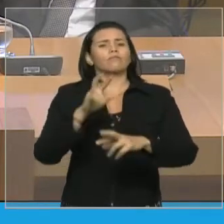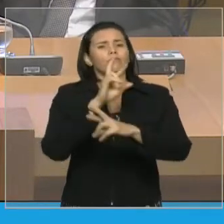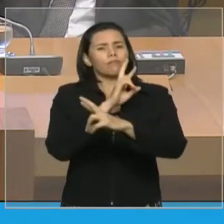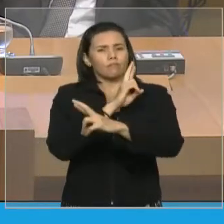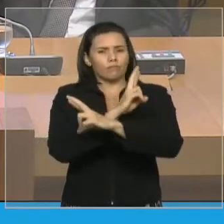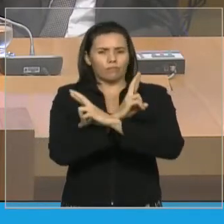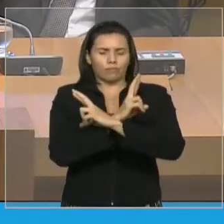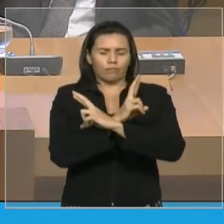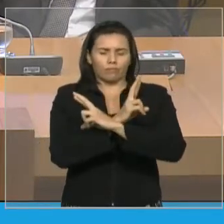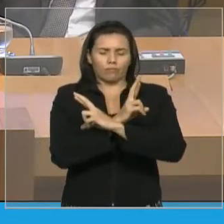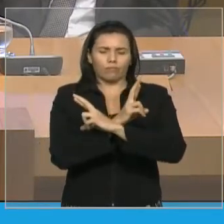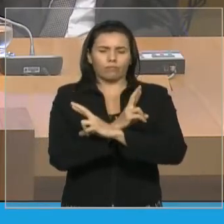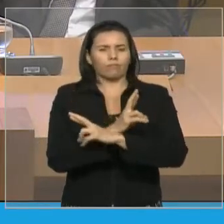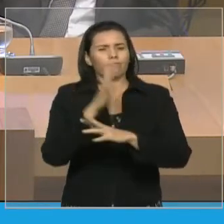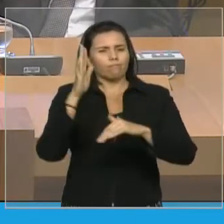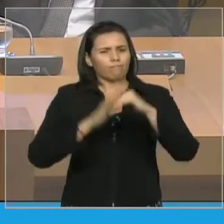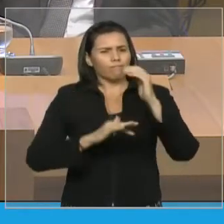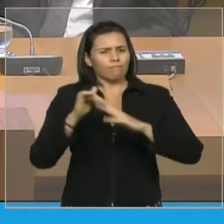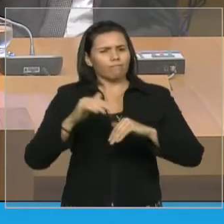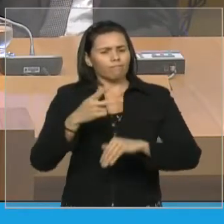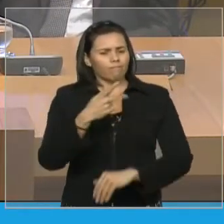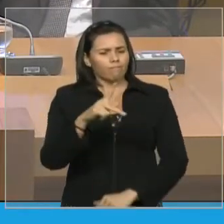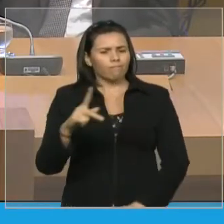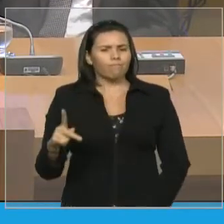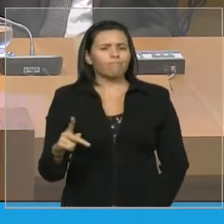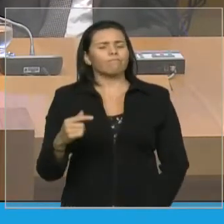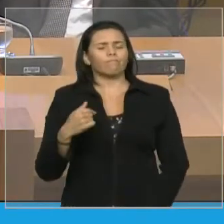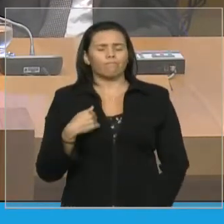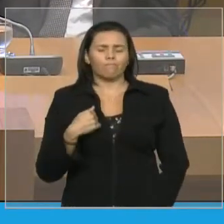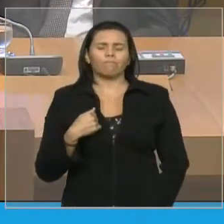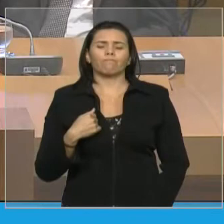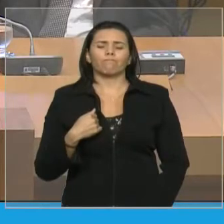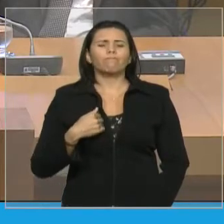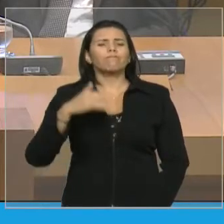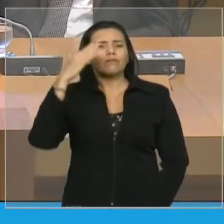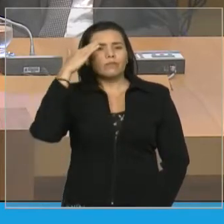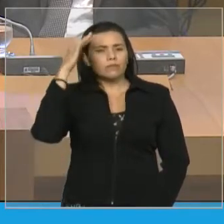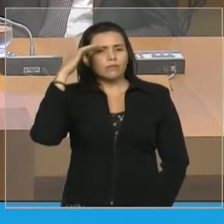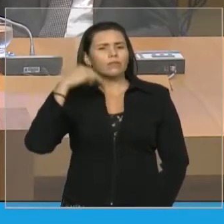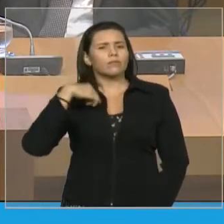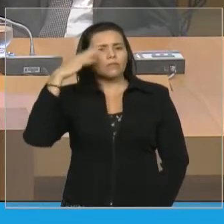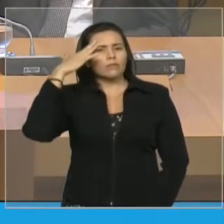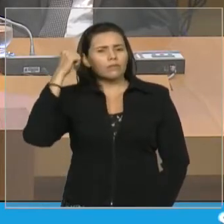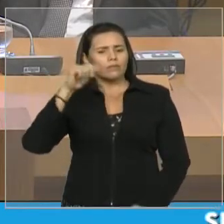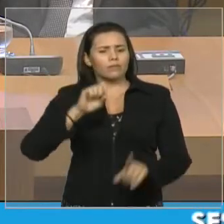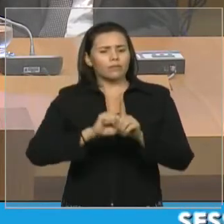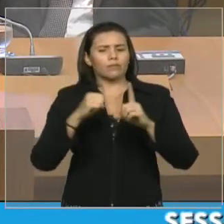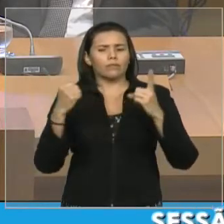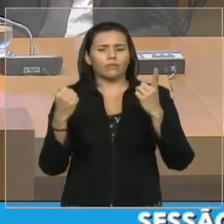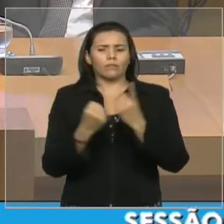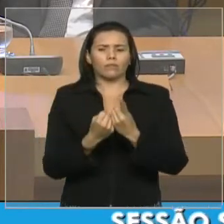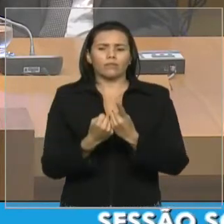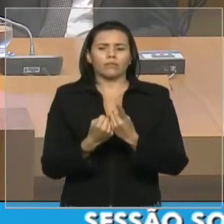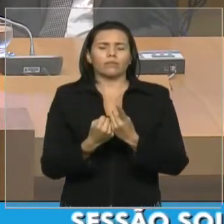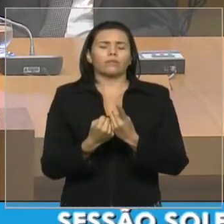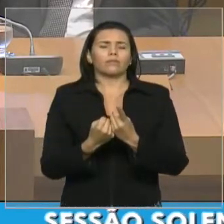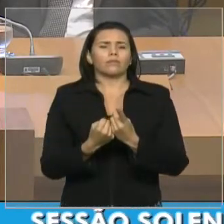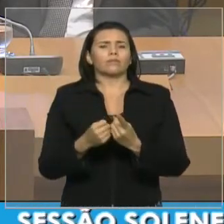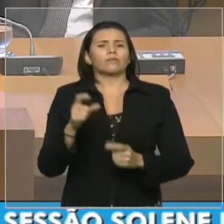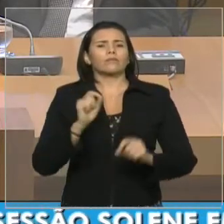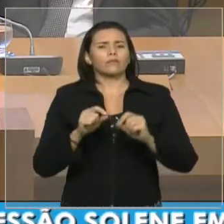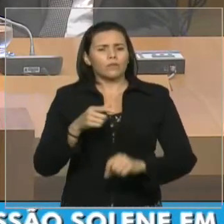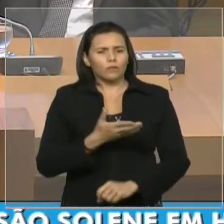Eu tenho a compreensão e enfatizo isso, que a sociedade toda deve ter, que vocês